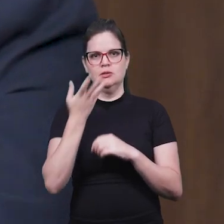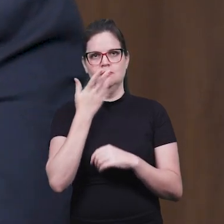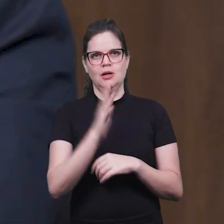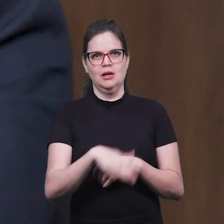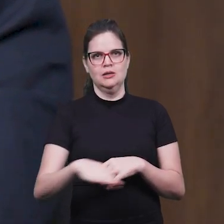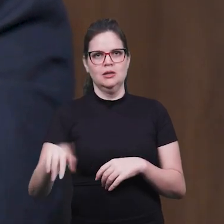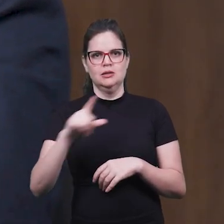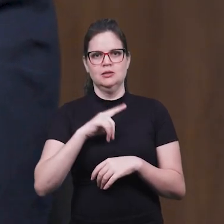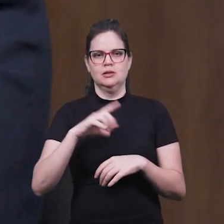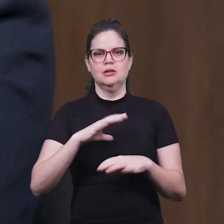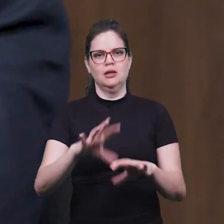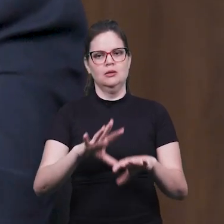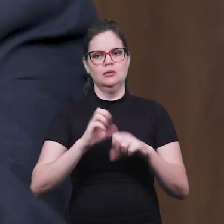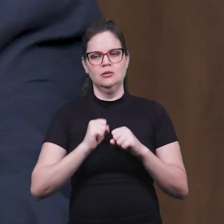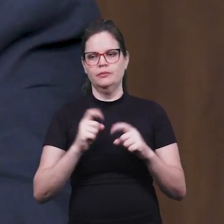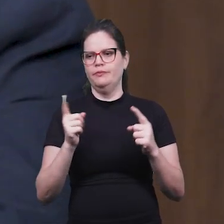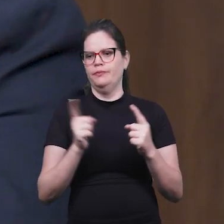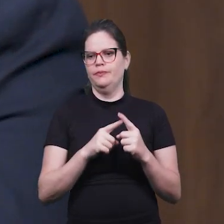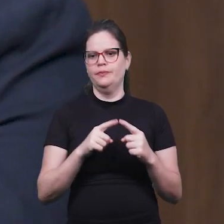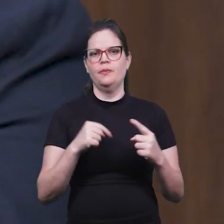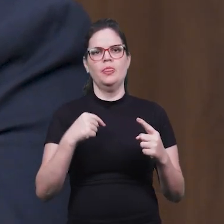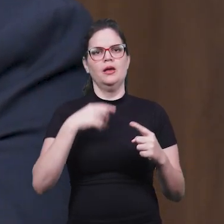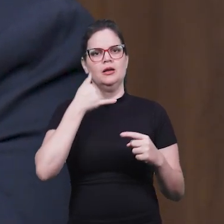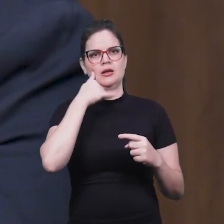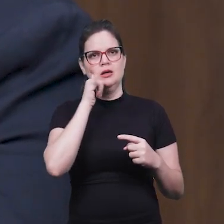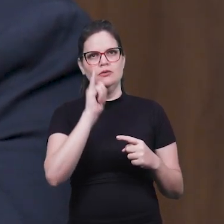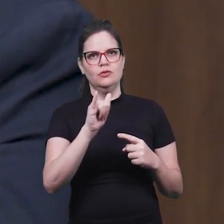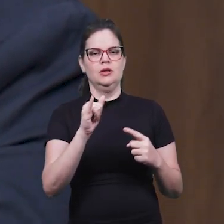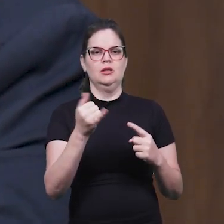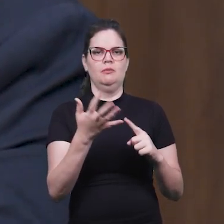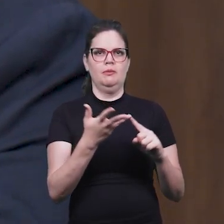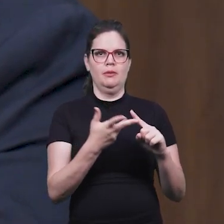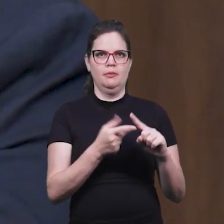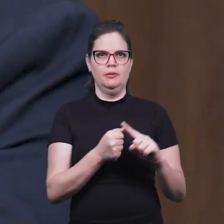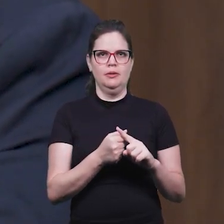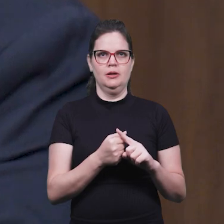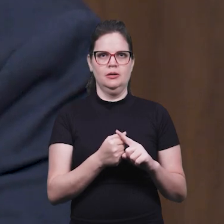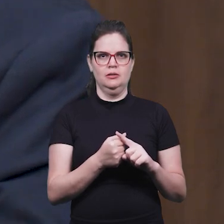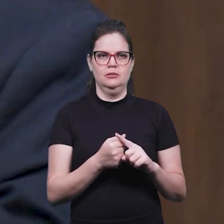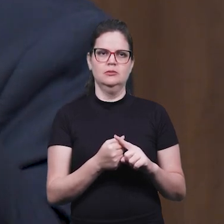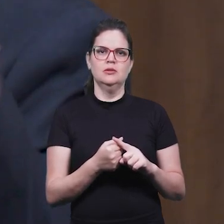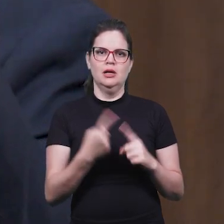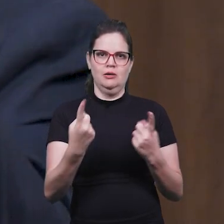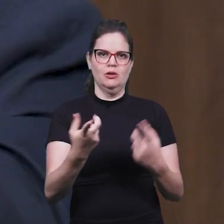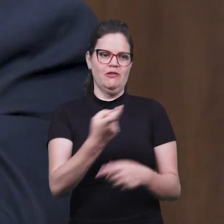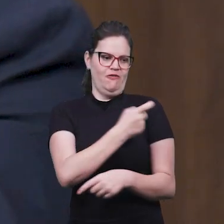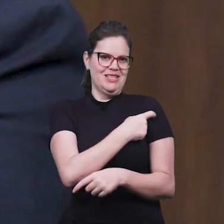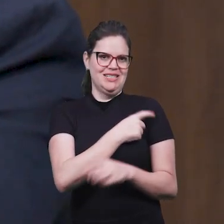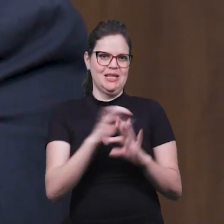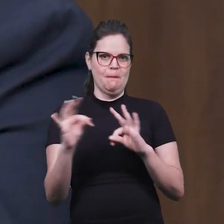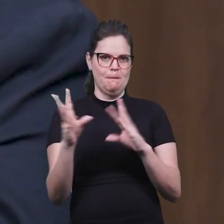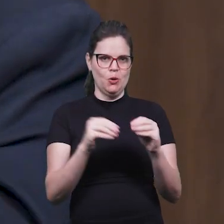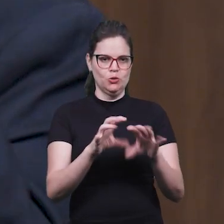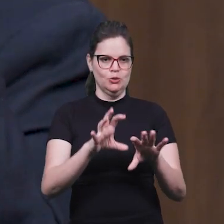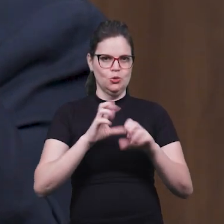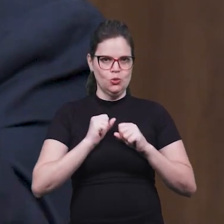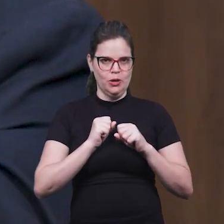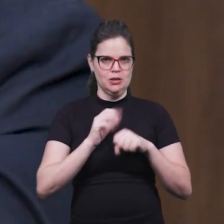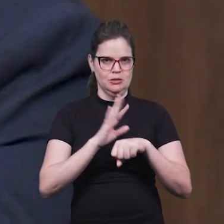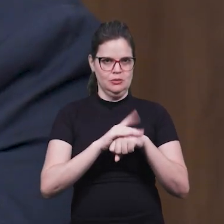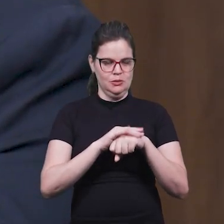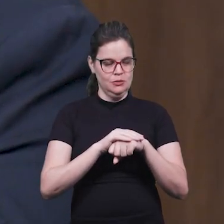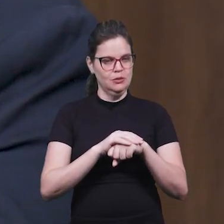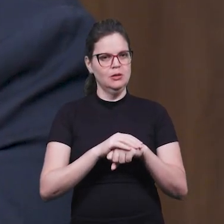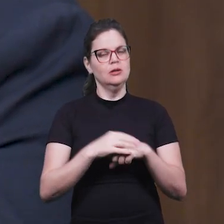sarampo, coqueluche, rubéola, tuberculose, você vacina a mente da criança desse vírus que está girando